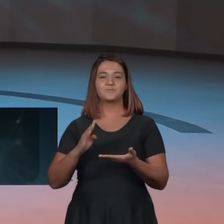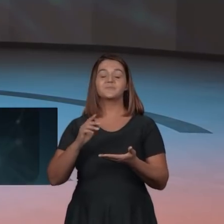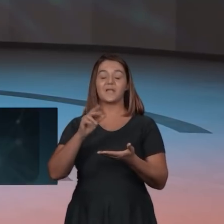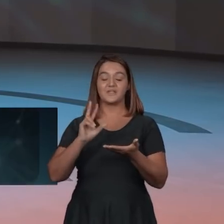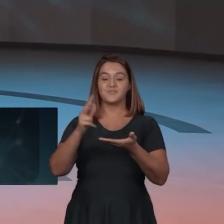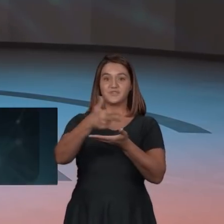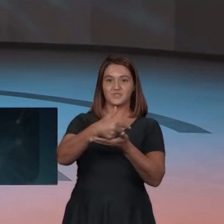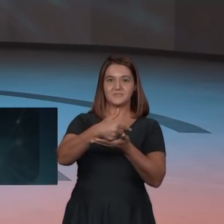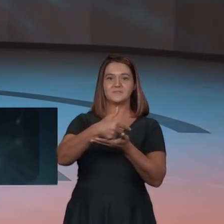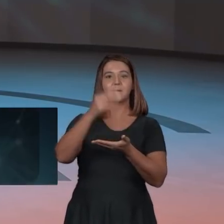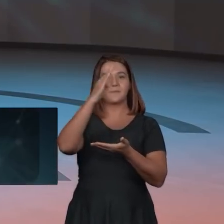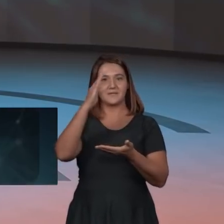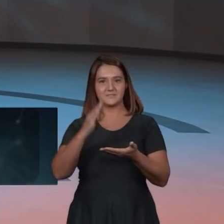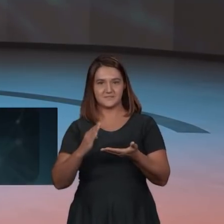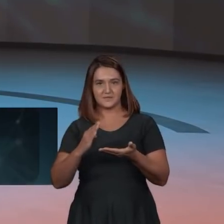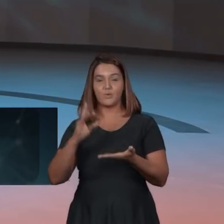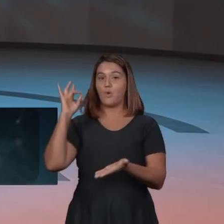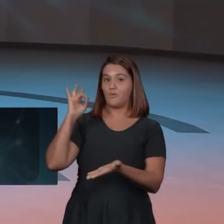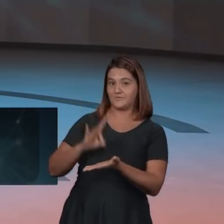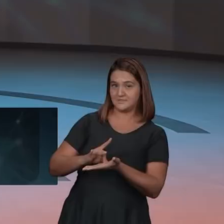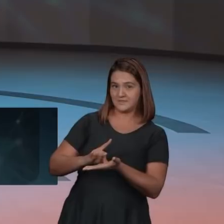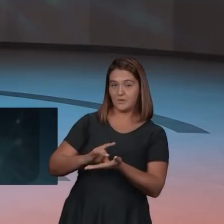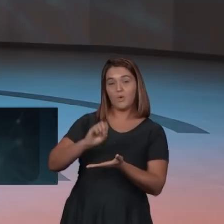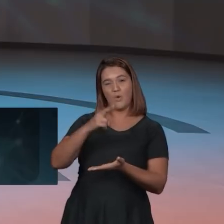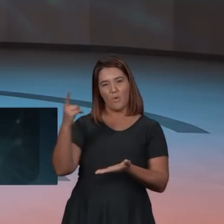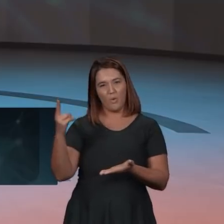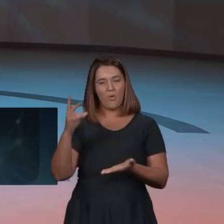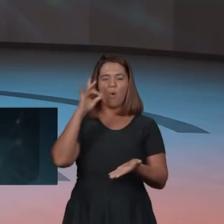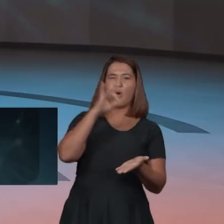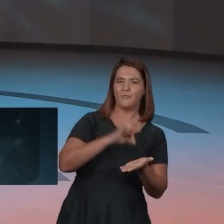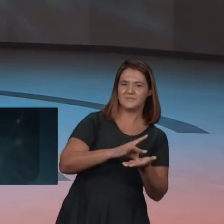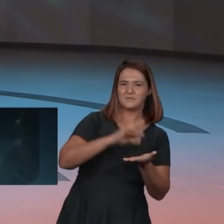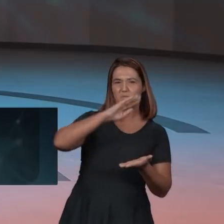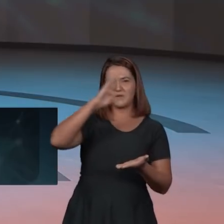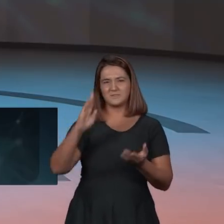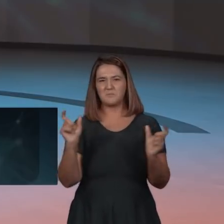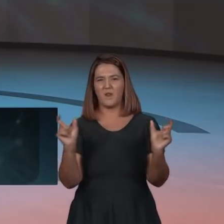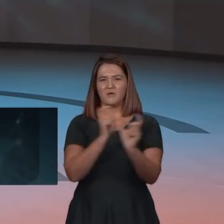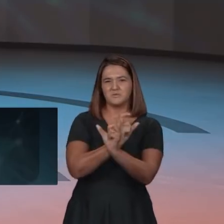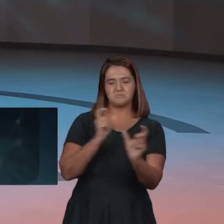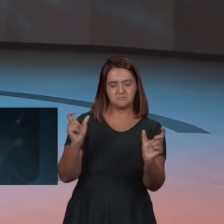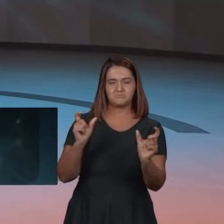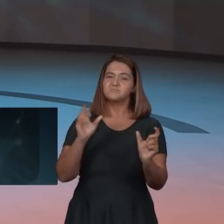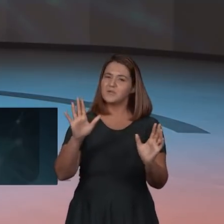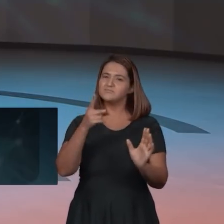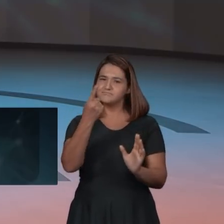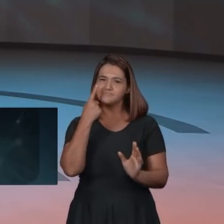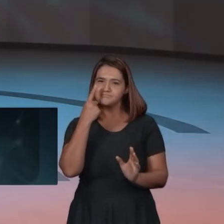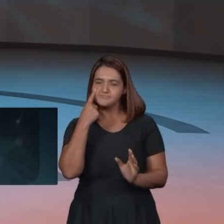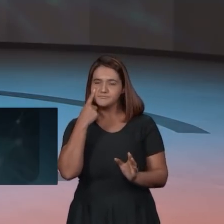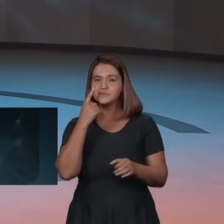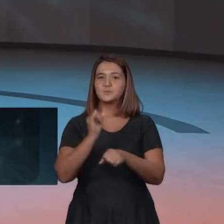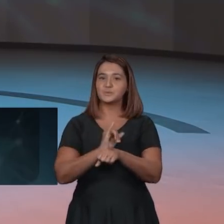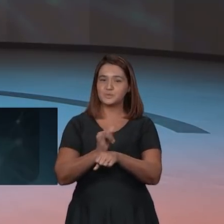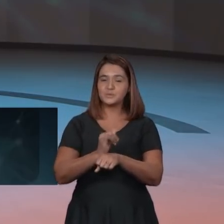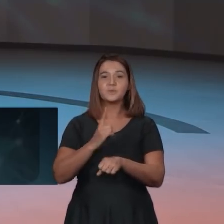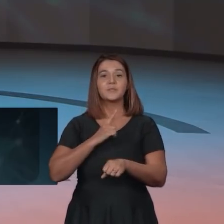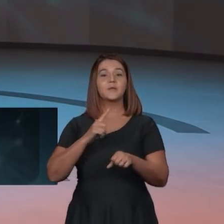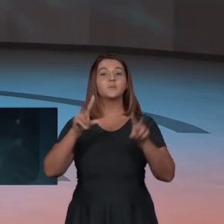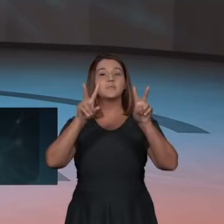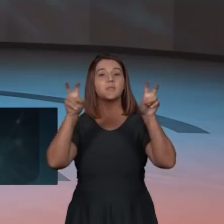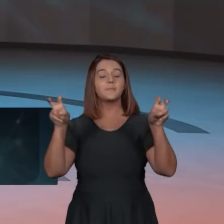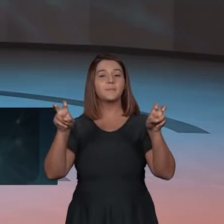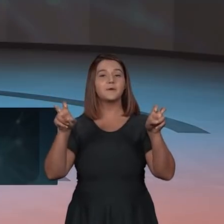sermão especial feito por um amigo meu, o pastor Marlon Lopes, e eu convido você a assistir. O tema é muito interessante. Quem é você